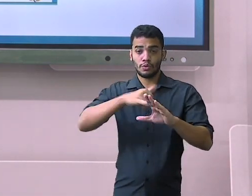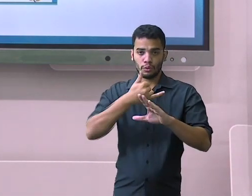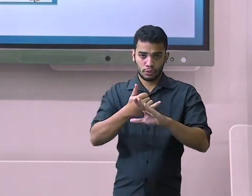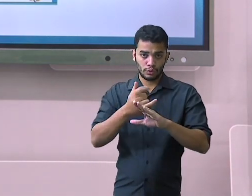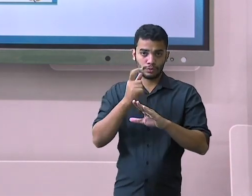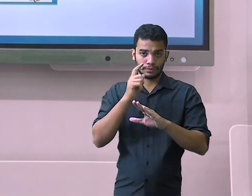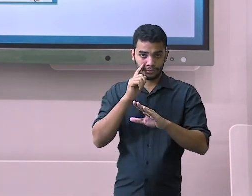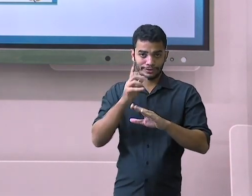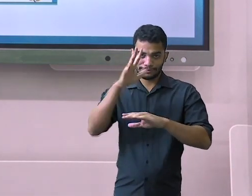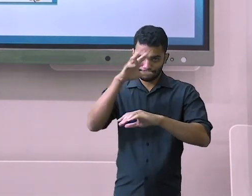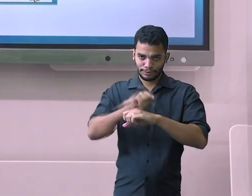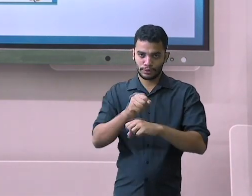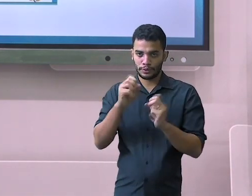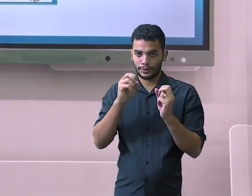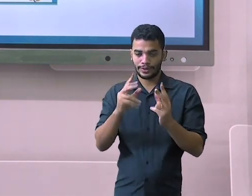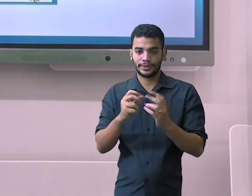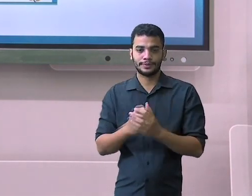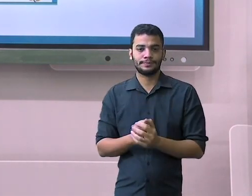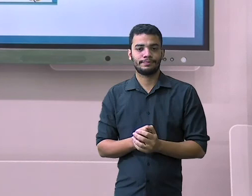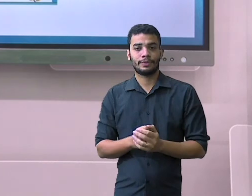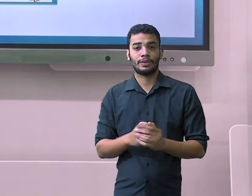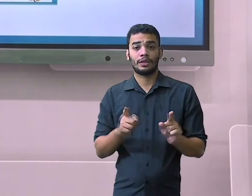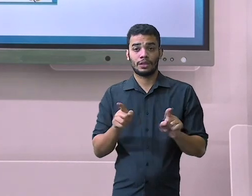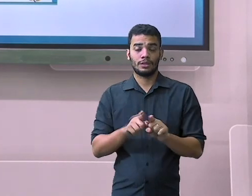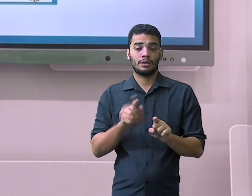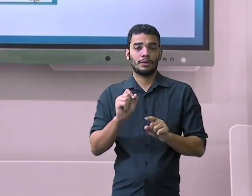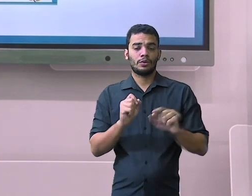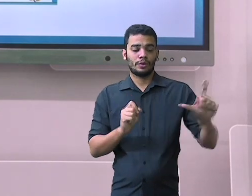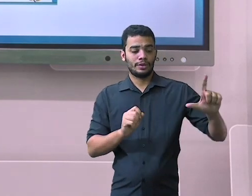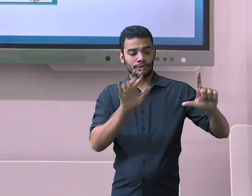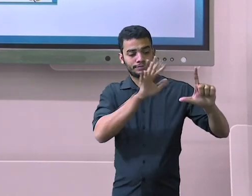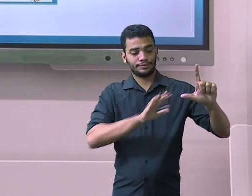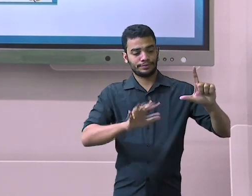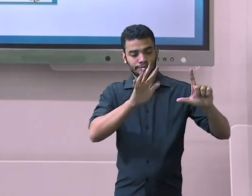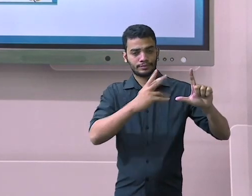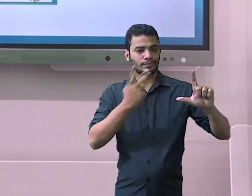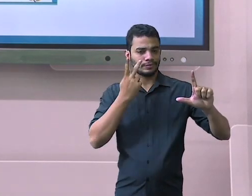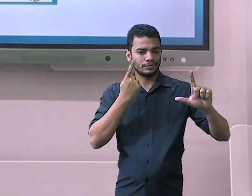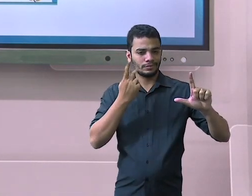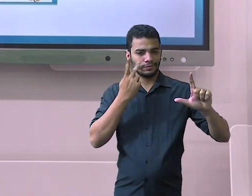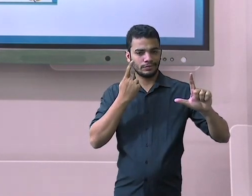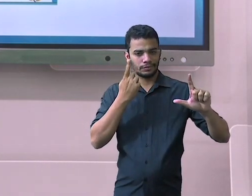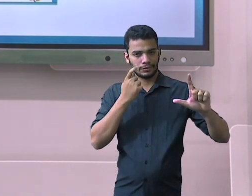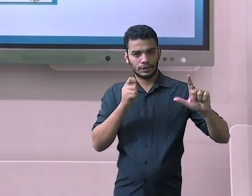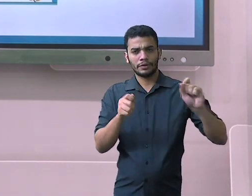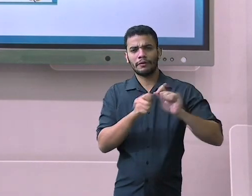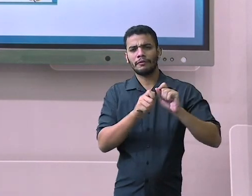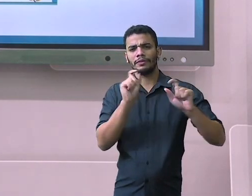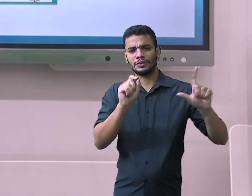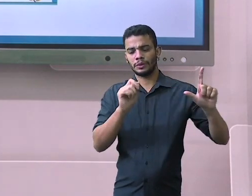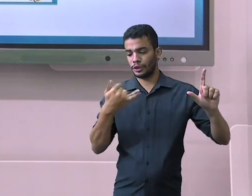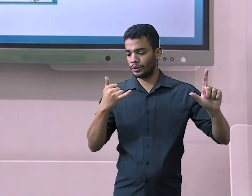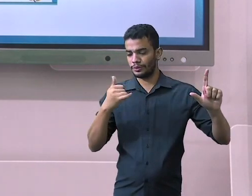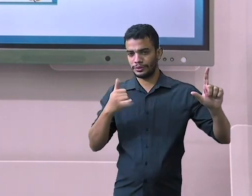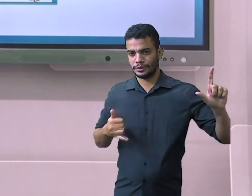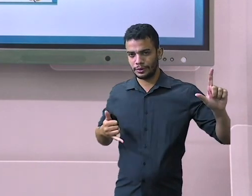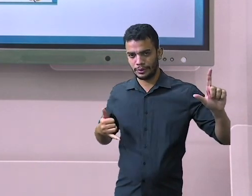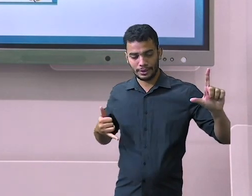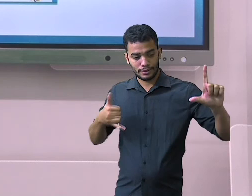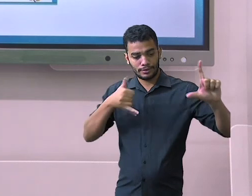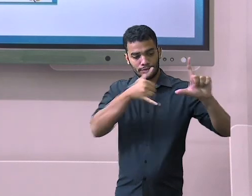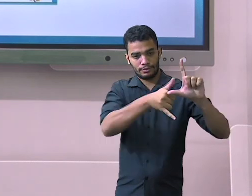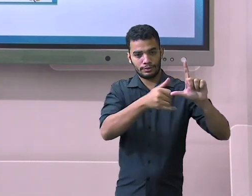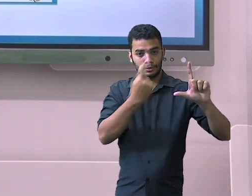Aproveita e se inscreva lá. Para acessar a nossa plataforma SMED-TV, você pode apontar a câmera do seu